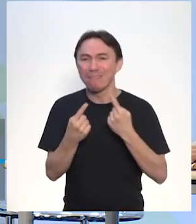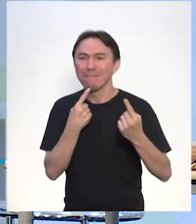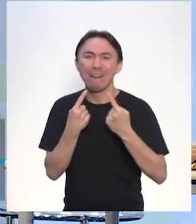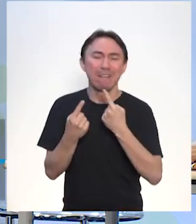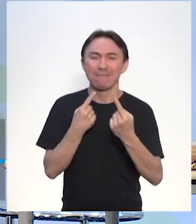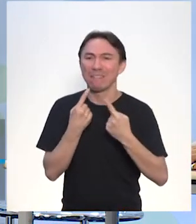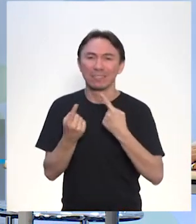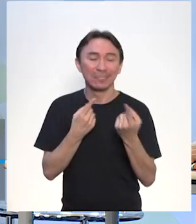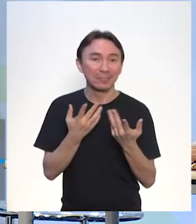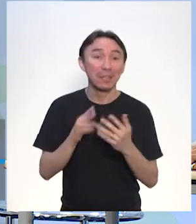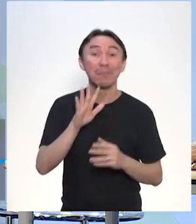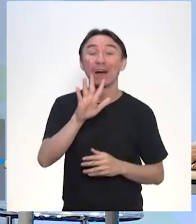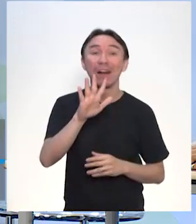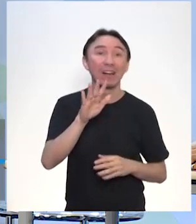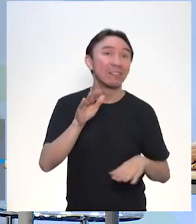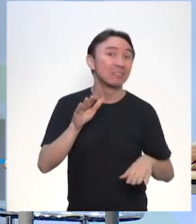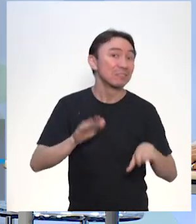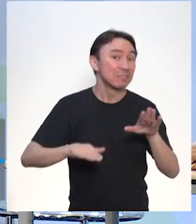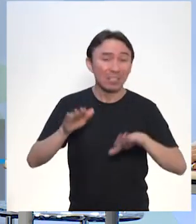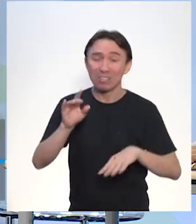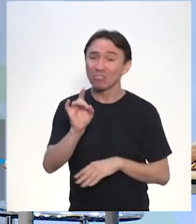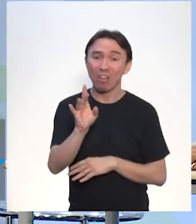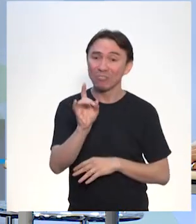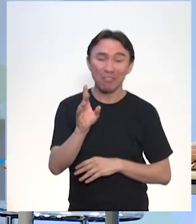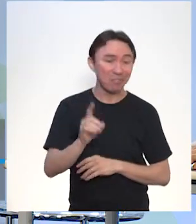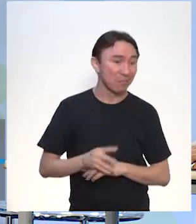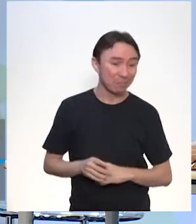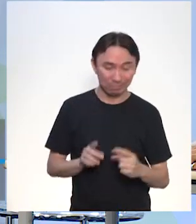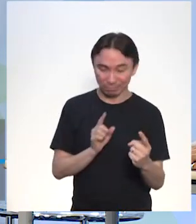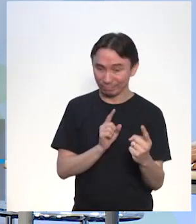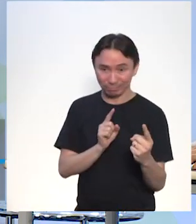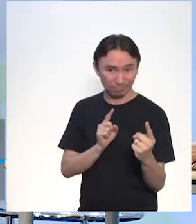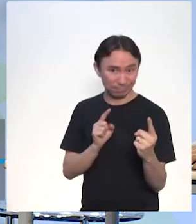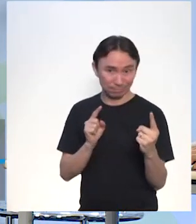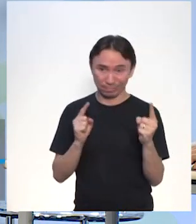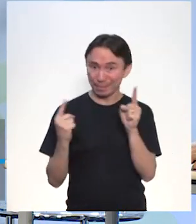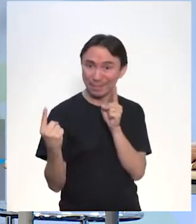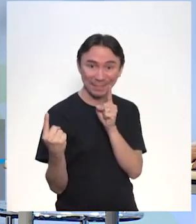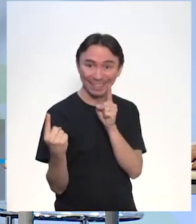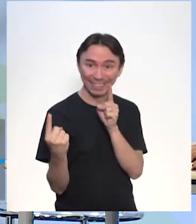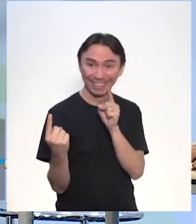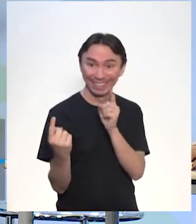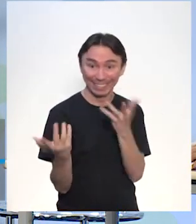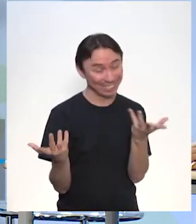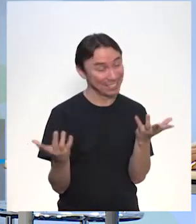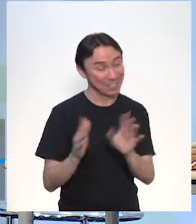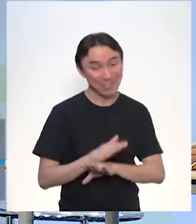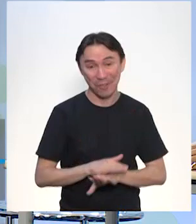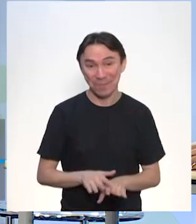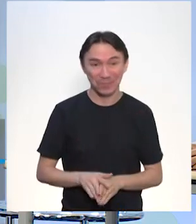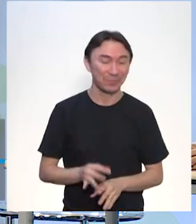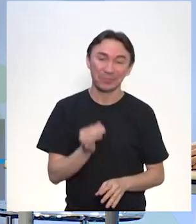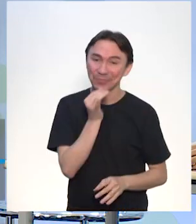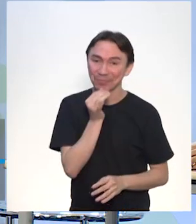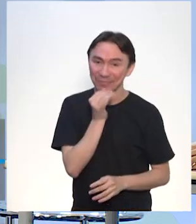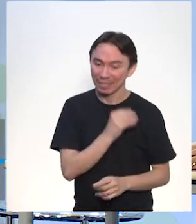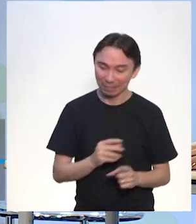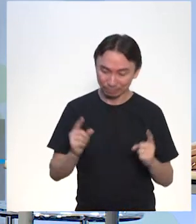coisa e bastaria a gente mudar de posição. Né? Como eu disse, se o Luizinho trocasse de